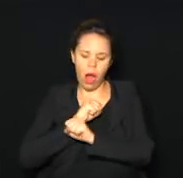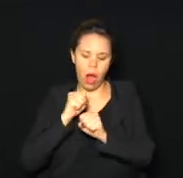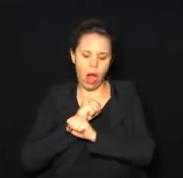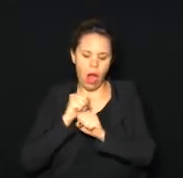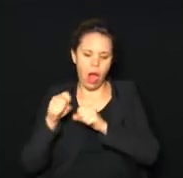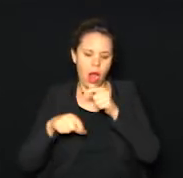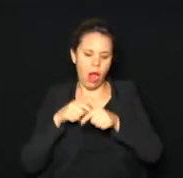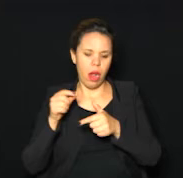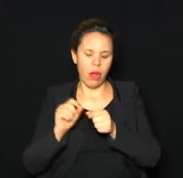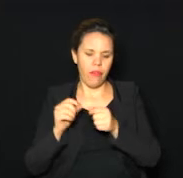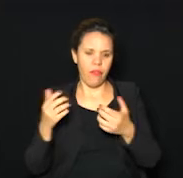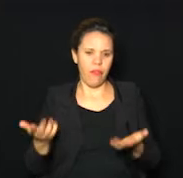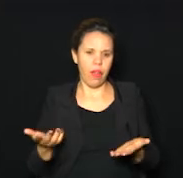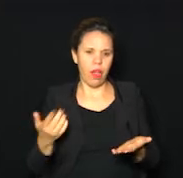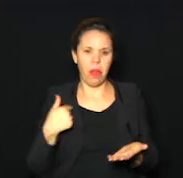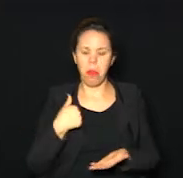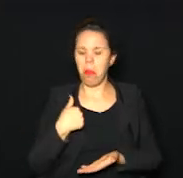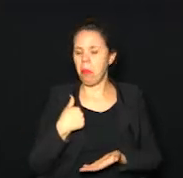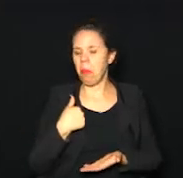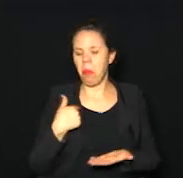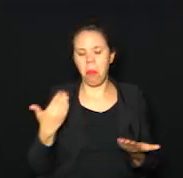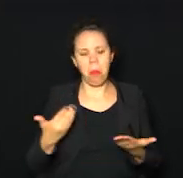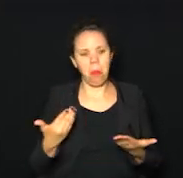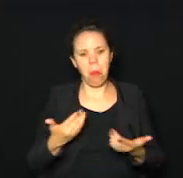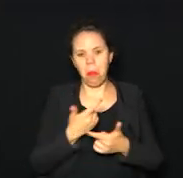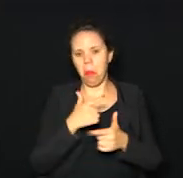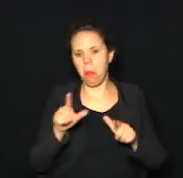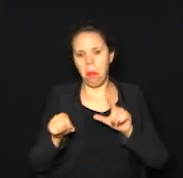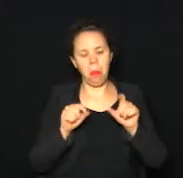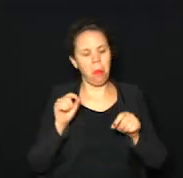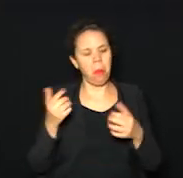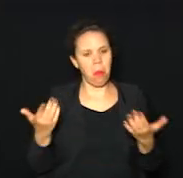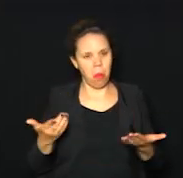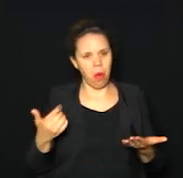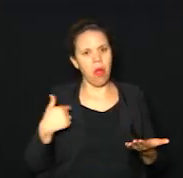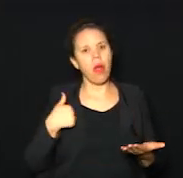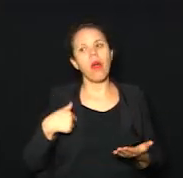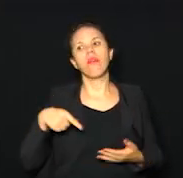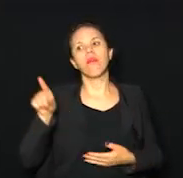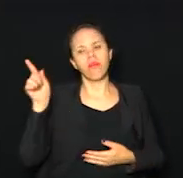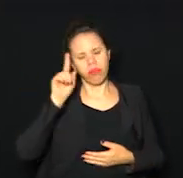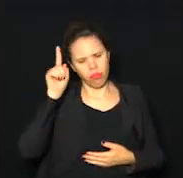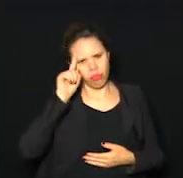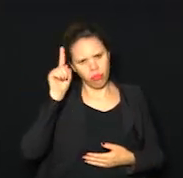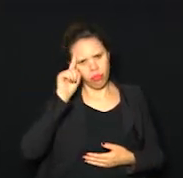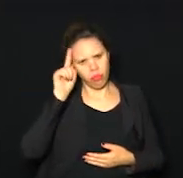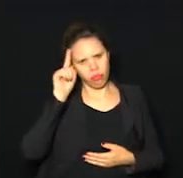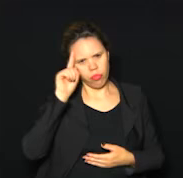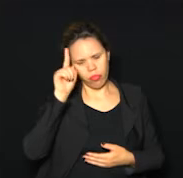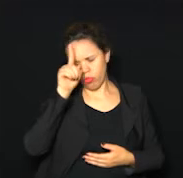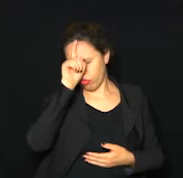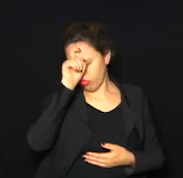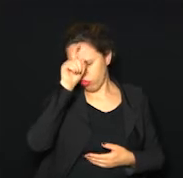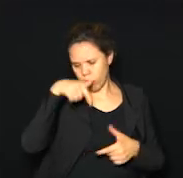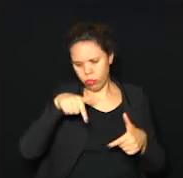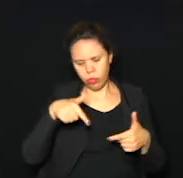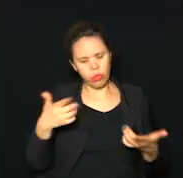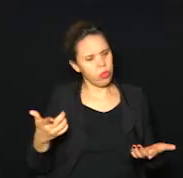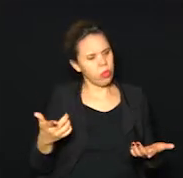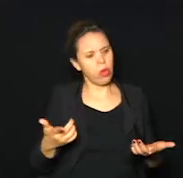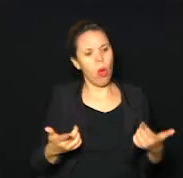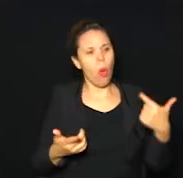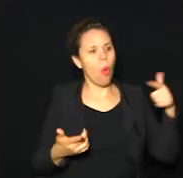faço, e hoje eu não tenho opção. Eu estou indo todos os dias para o hospital porque eu não tenho